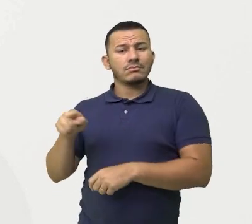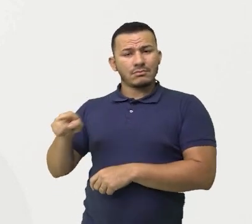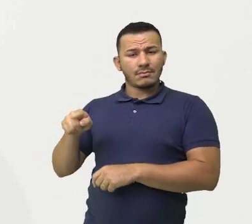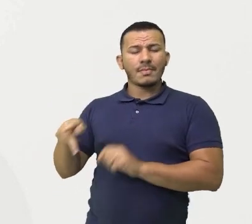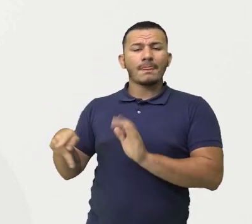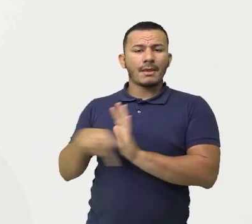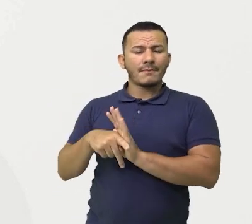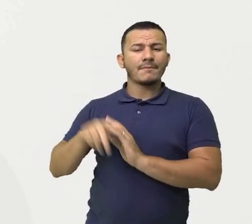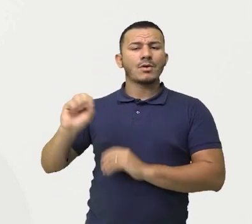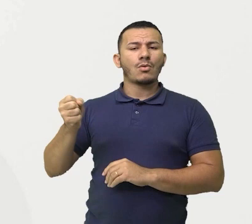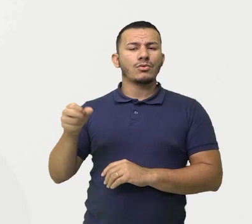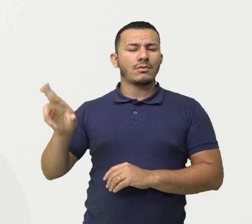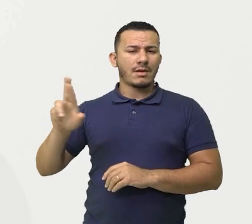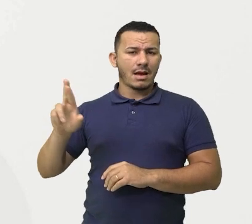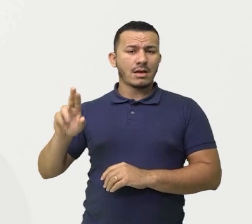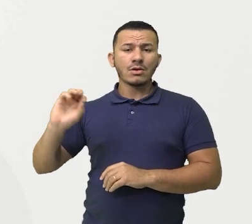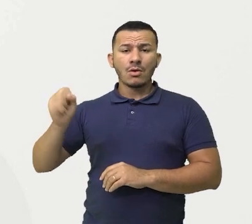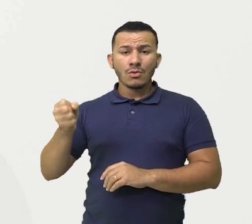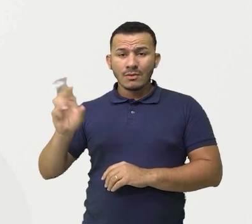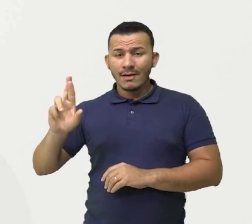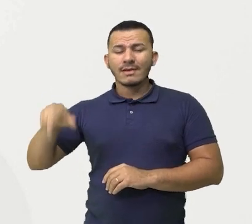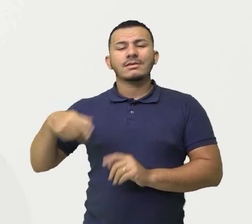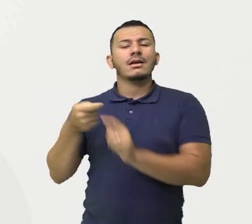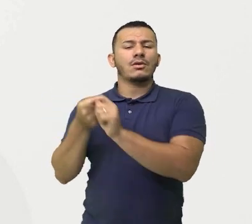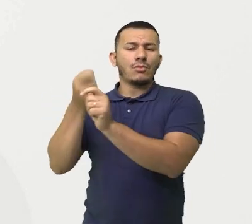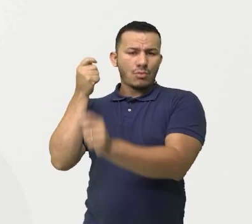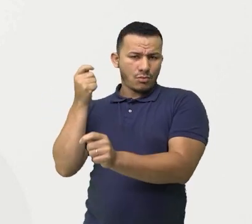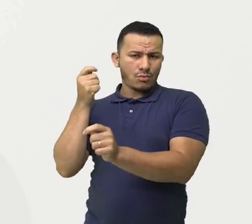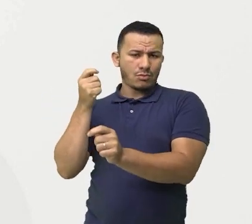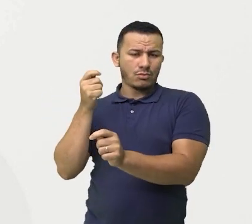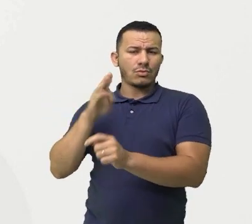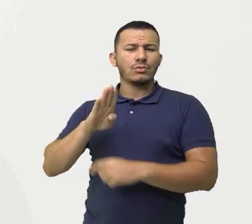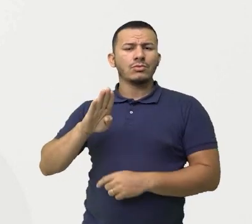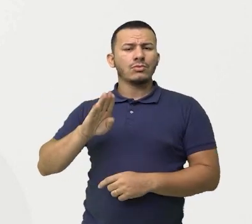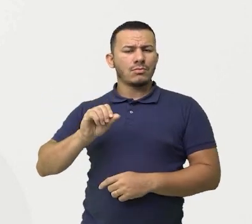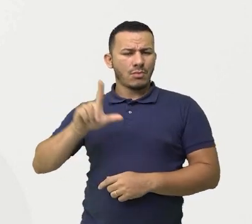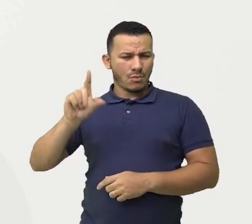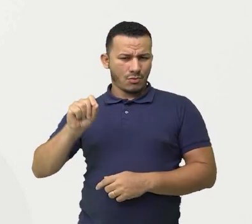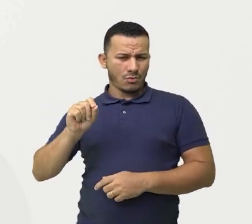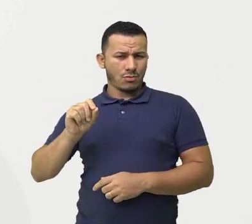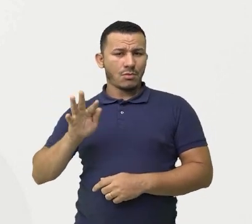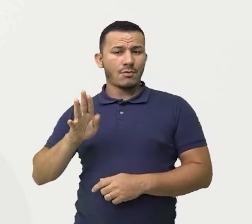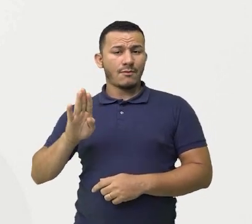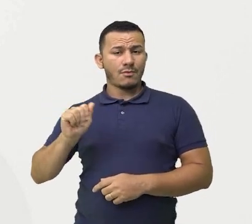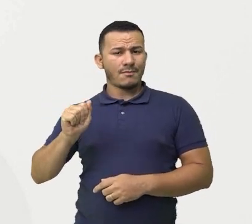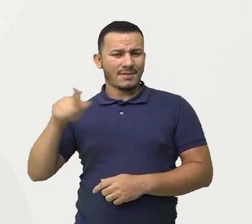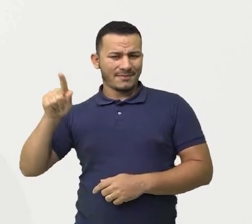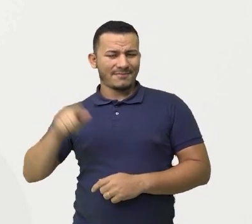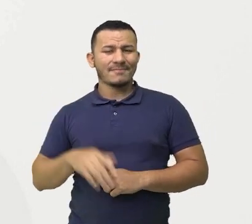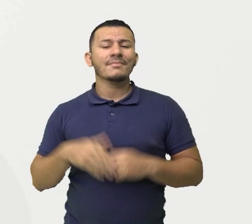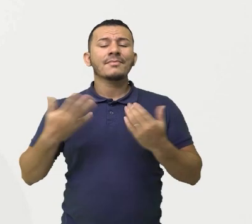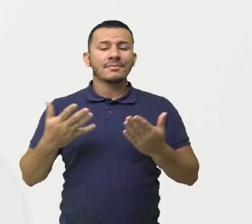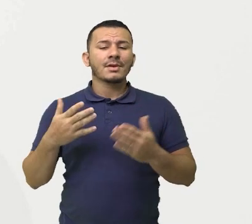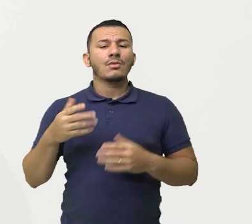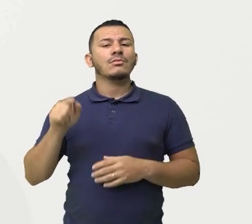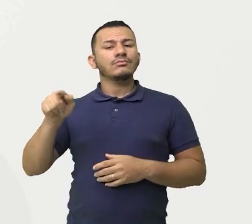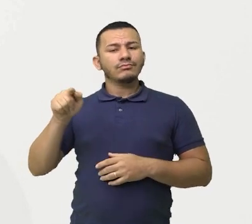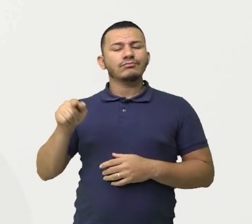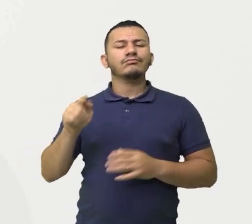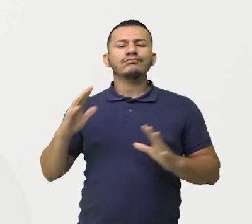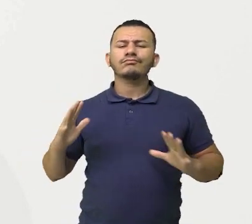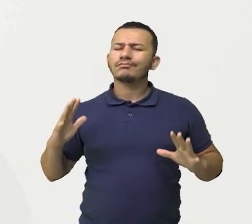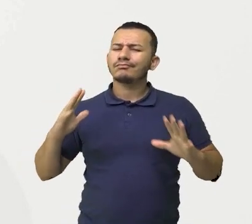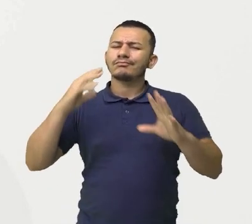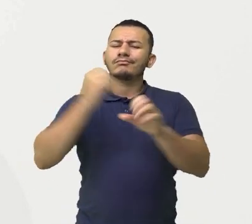então a R$ 8,00. Esse foi o lucro pela venda de fubá. E agora, quanto foi então o lucro obtido aí pela venda